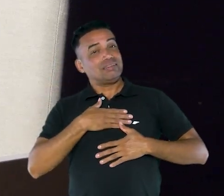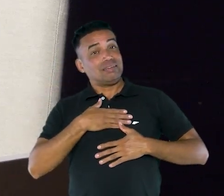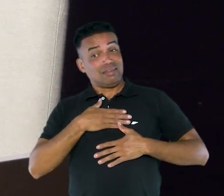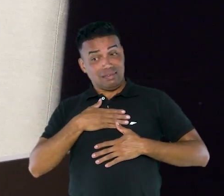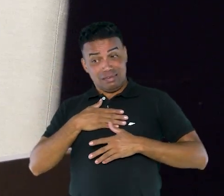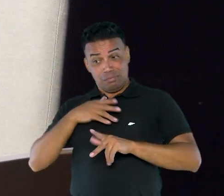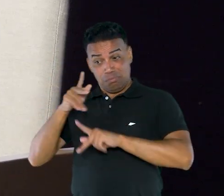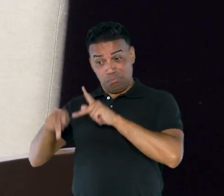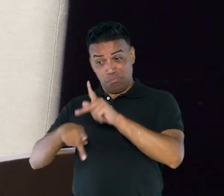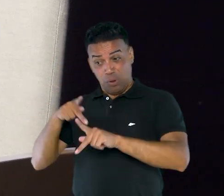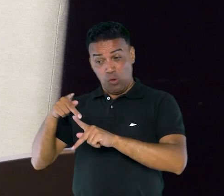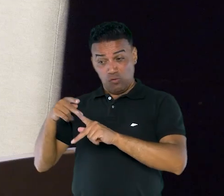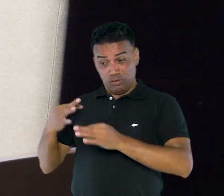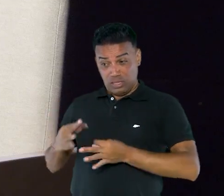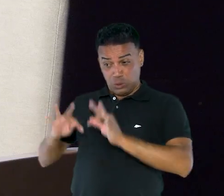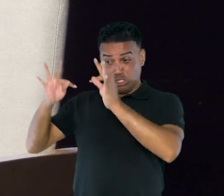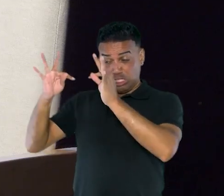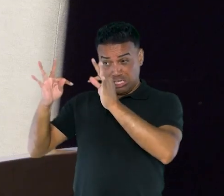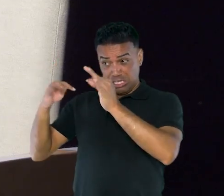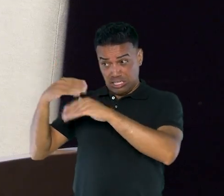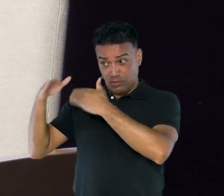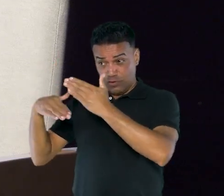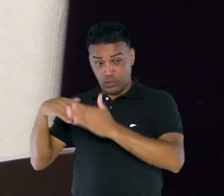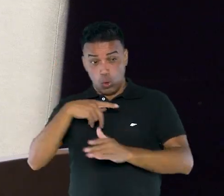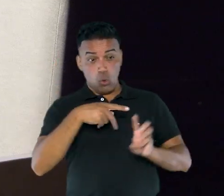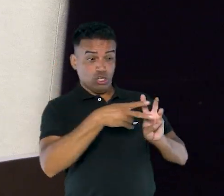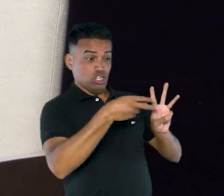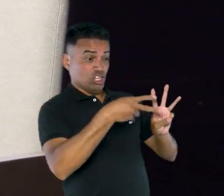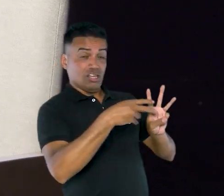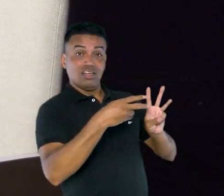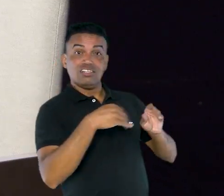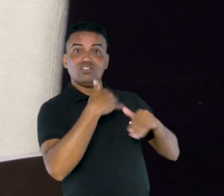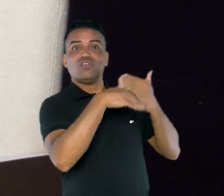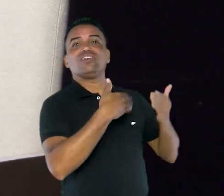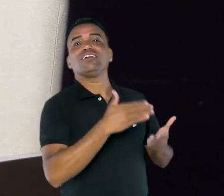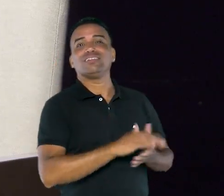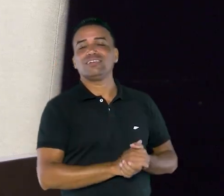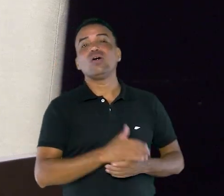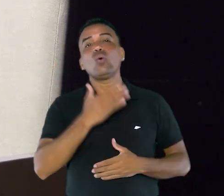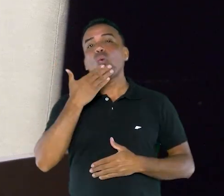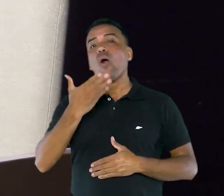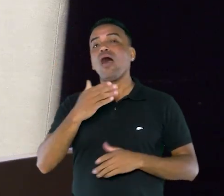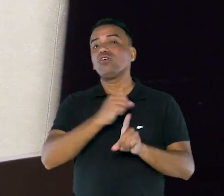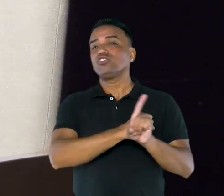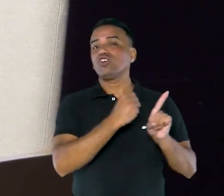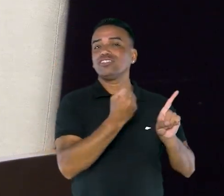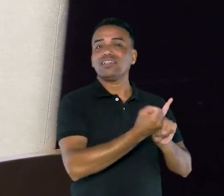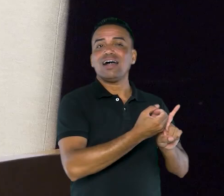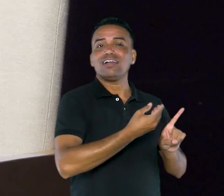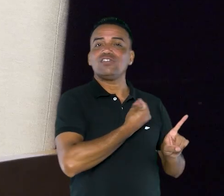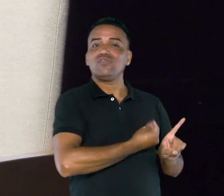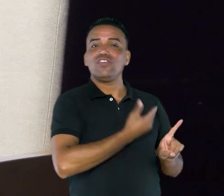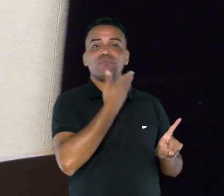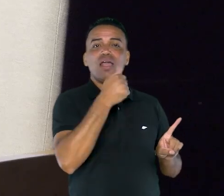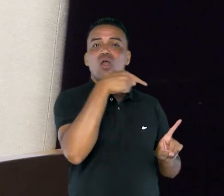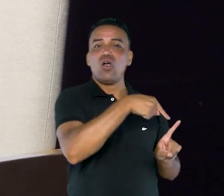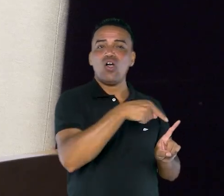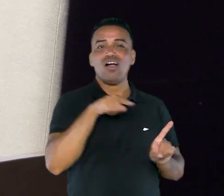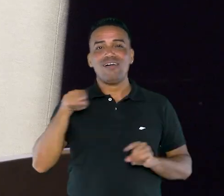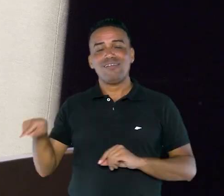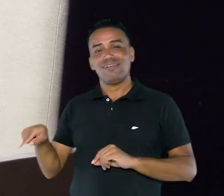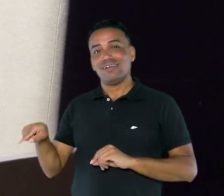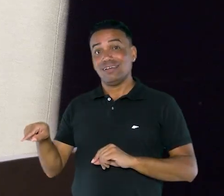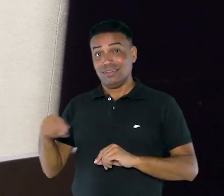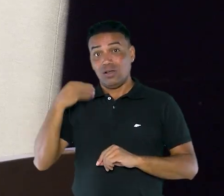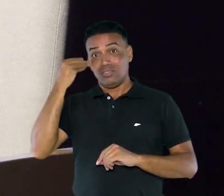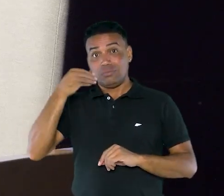de verdade? Quem é a sociedade que vive muito melhor? Não sei se seja a